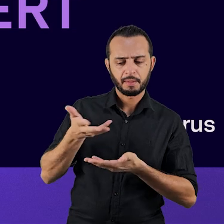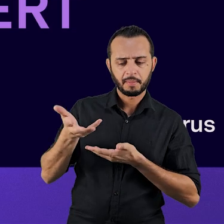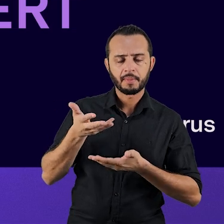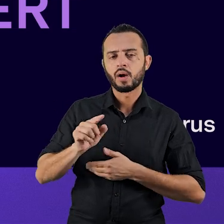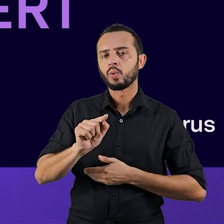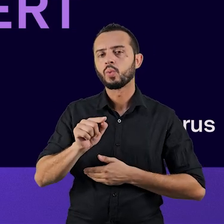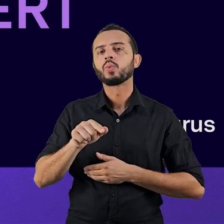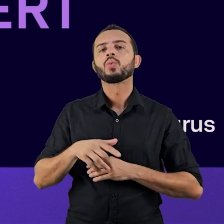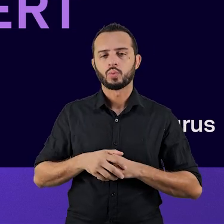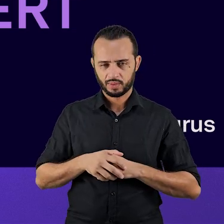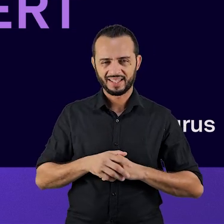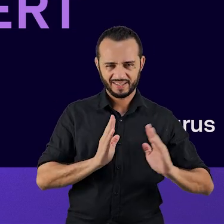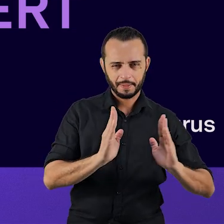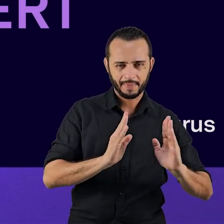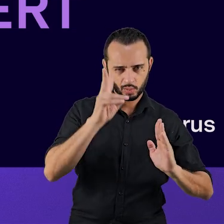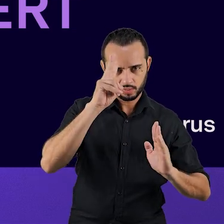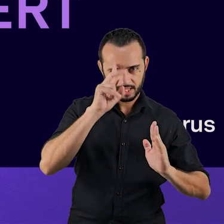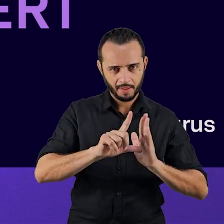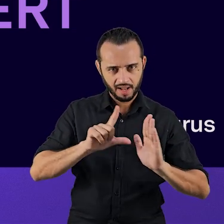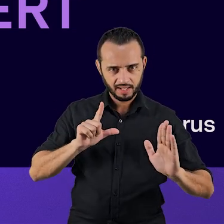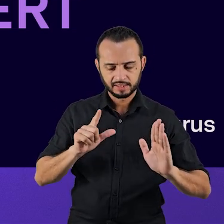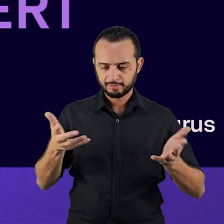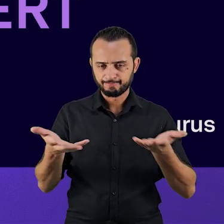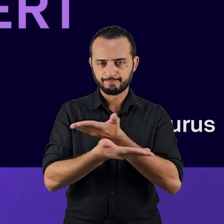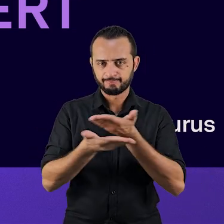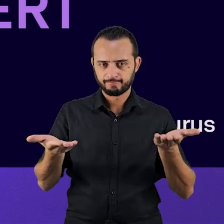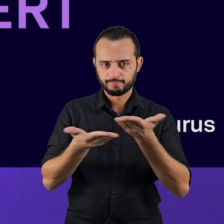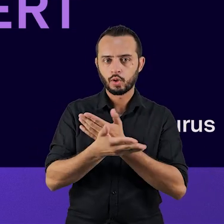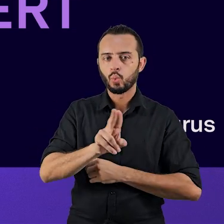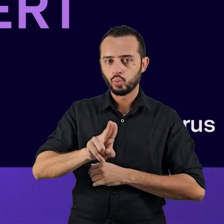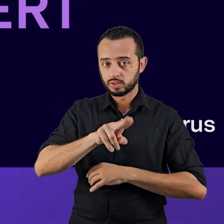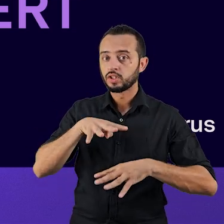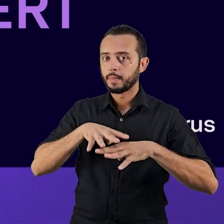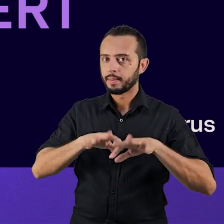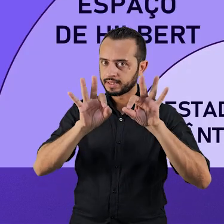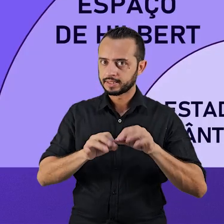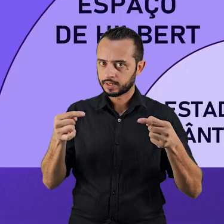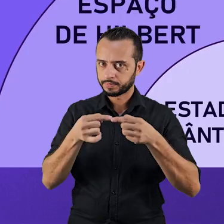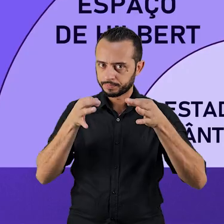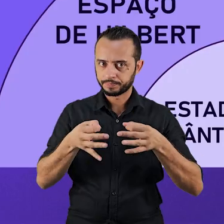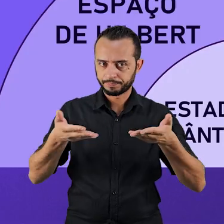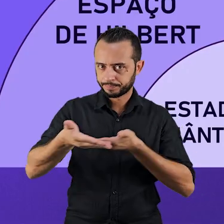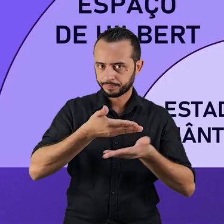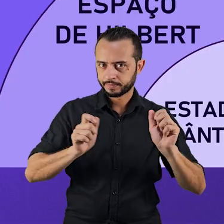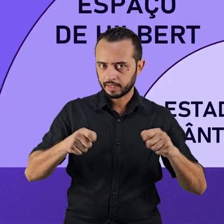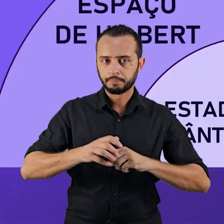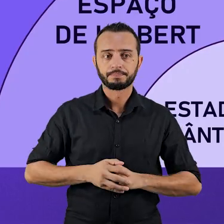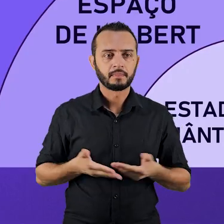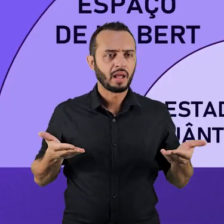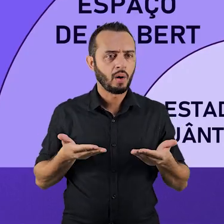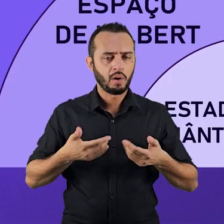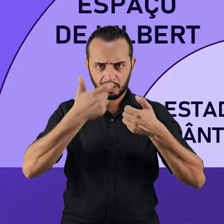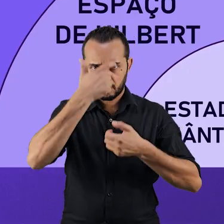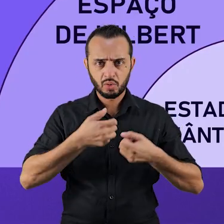conversa com aquele espaço de fase. Tá? Ele conversa muito bem usando a matemática apropriada. Perfeito. Por